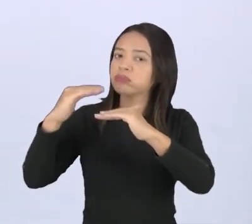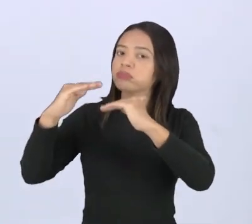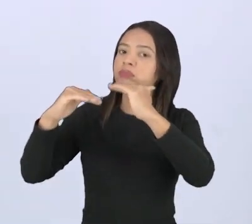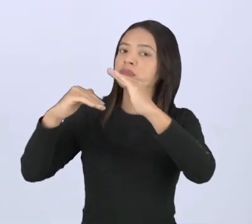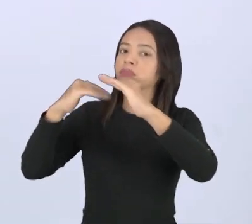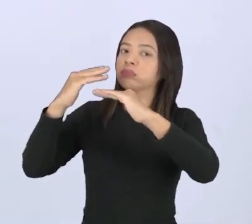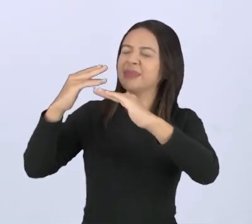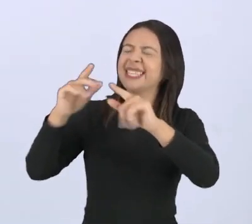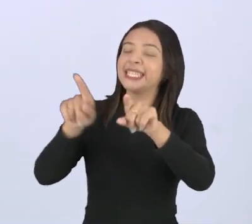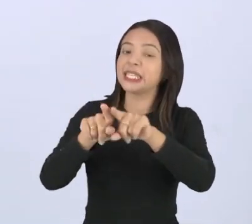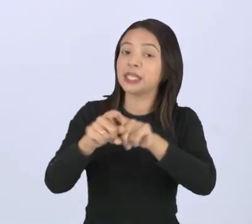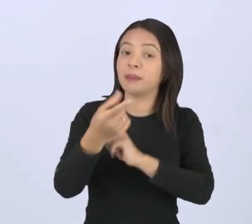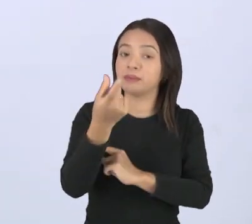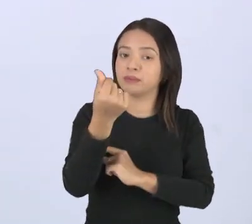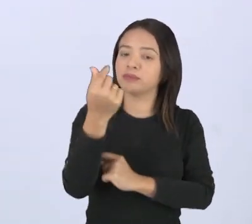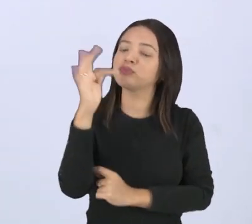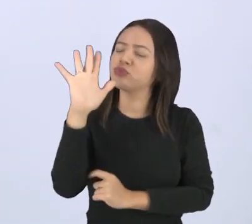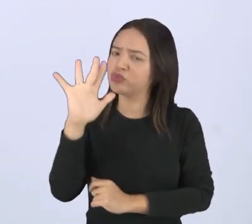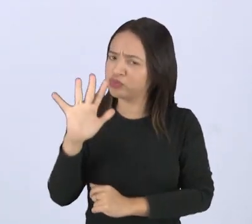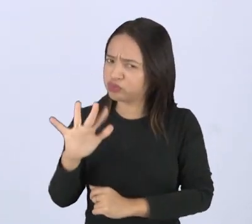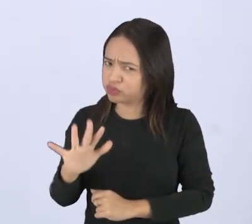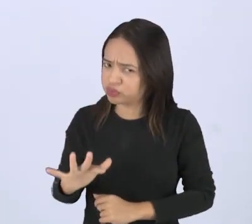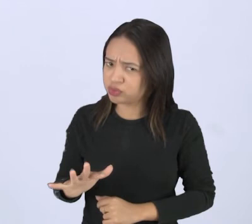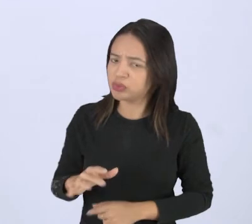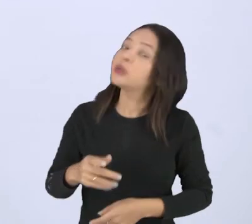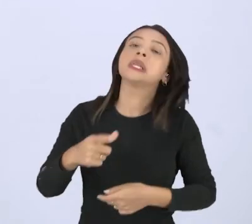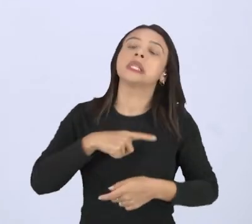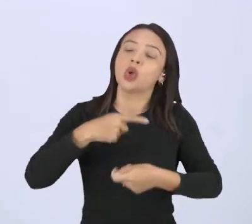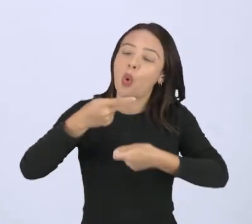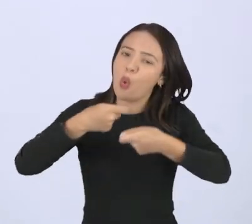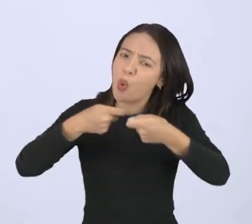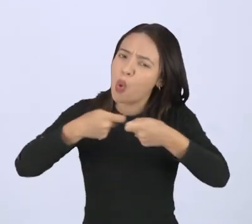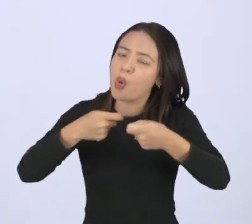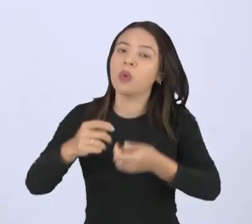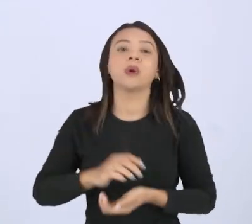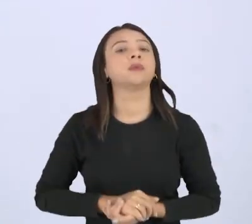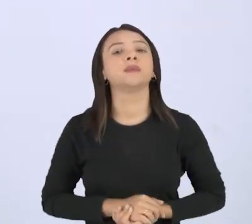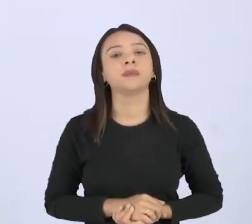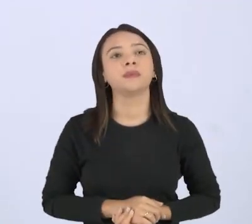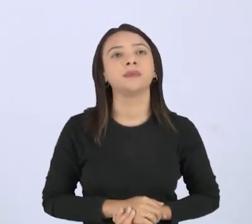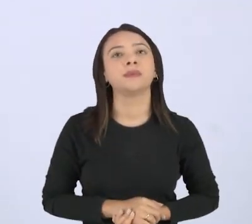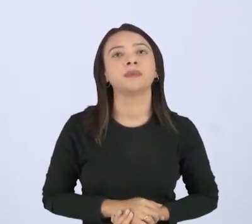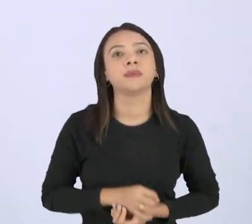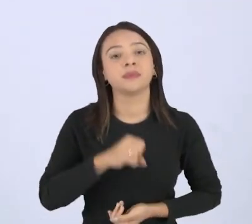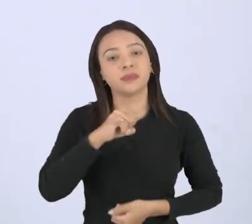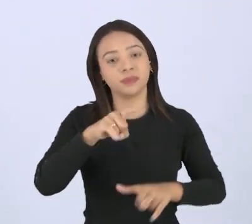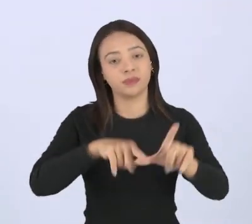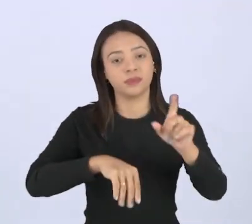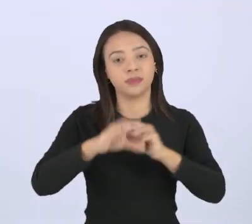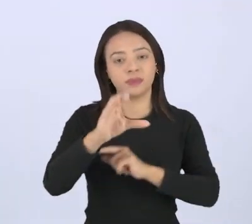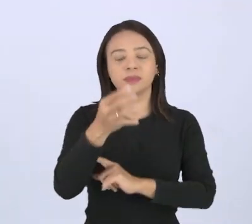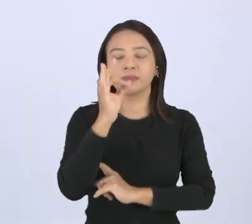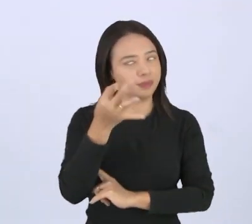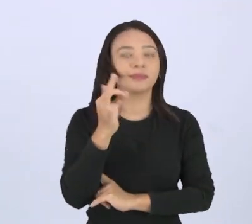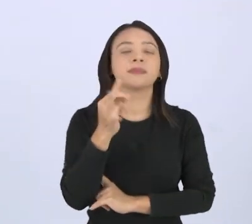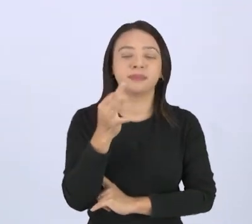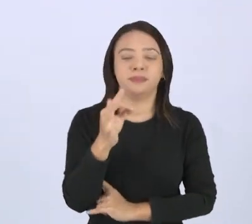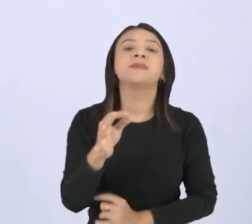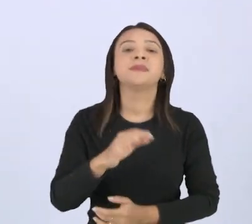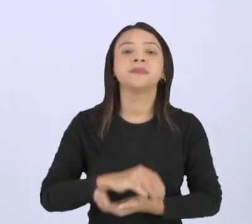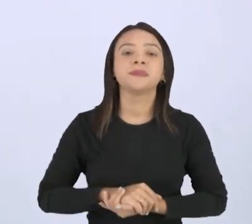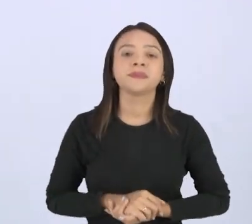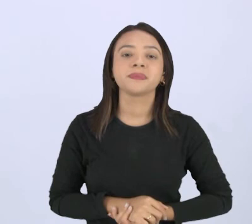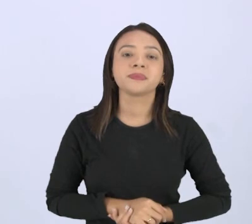a mão de obra, o seu preço é controlado, tá certo? Então, quem marcou essa alternativa, leve em